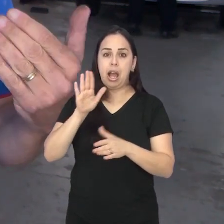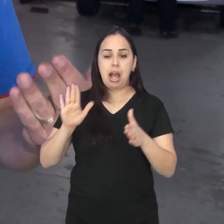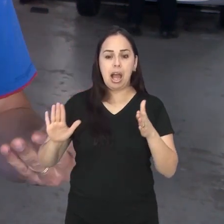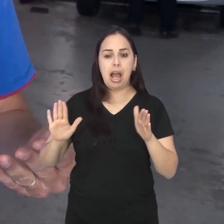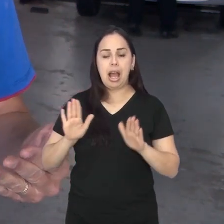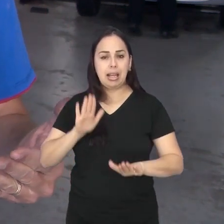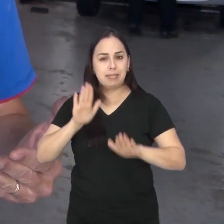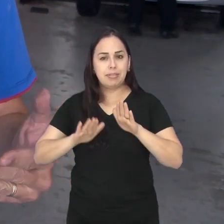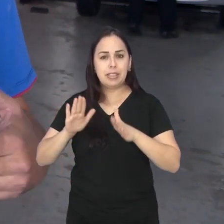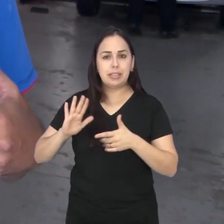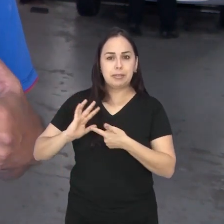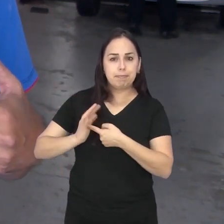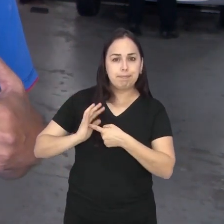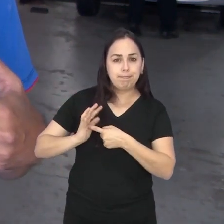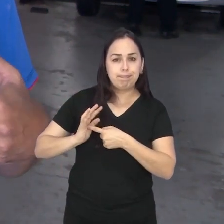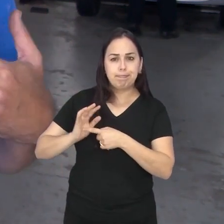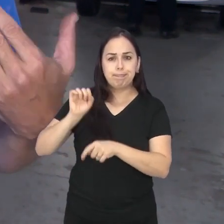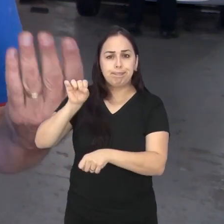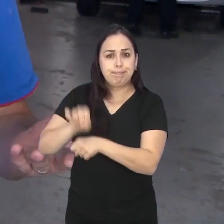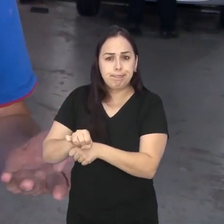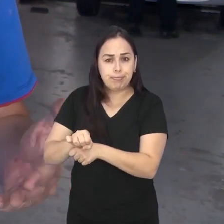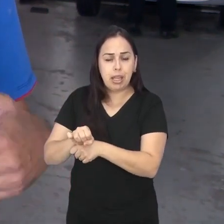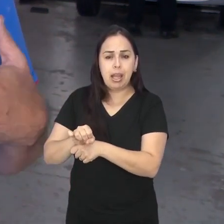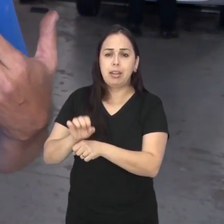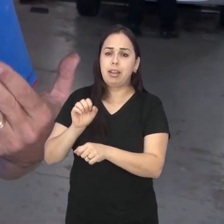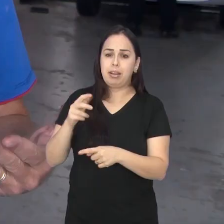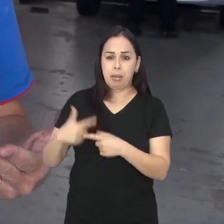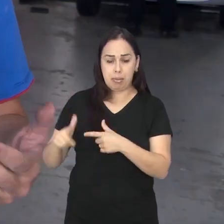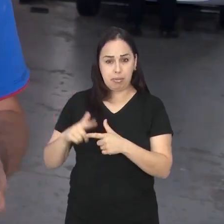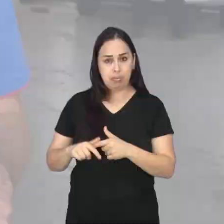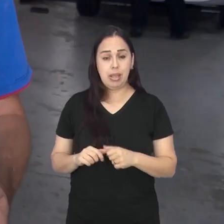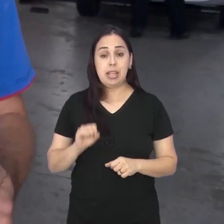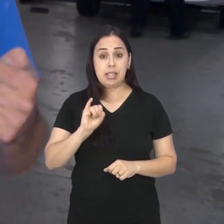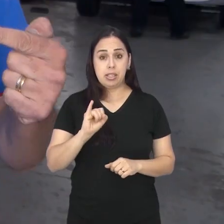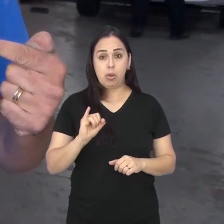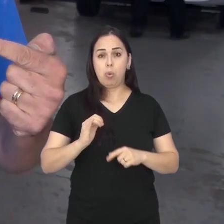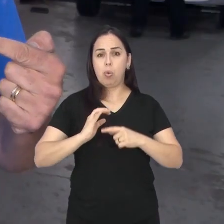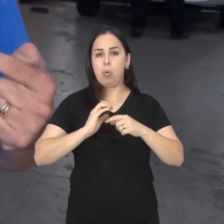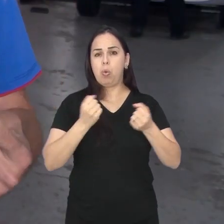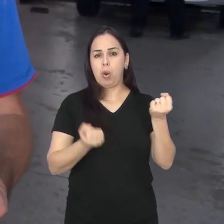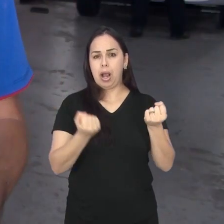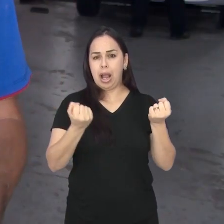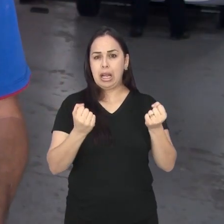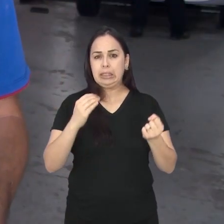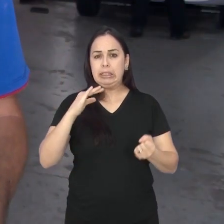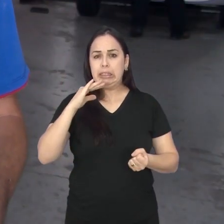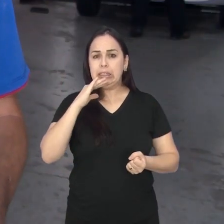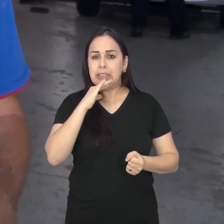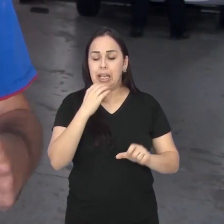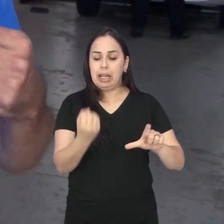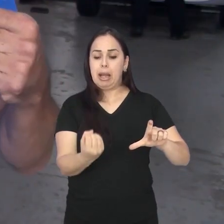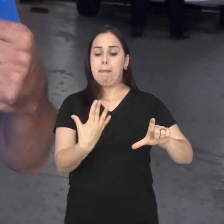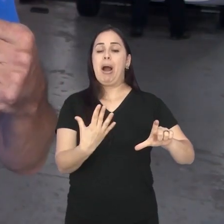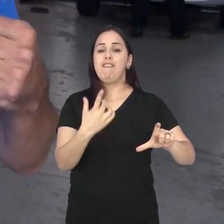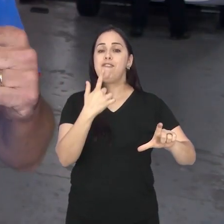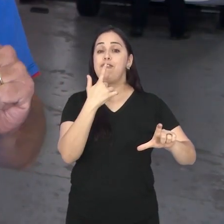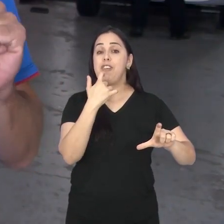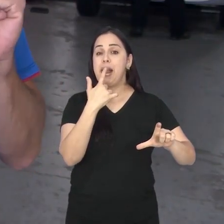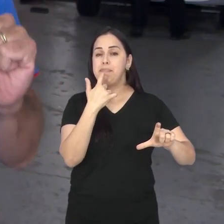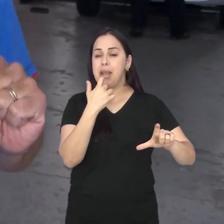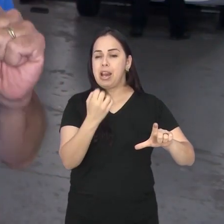poder parar de repente, ter algum probleminha. O carro superaquecer, ele vai aparecer uma luz